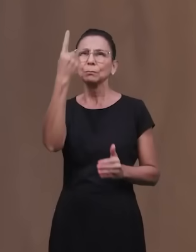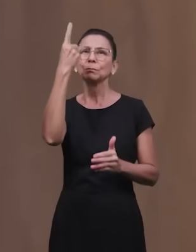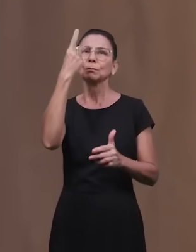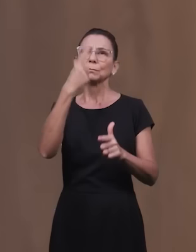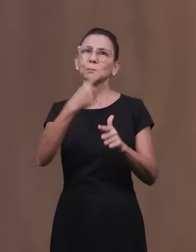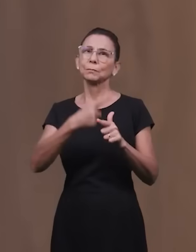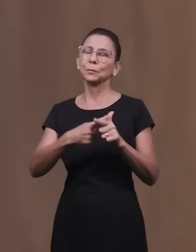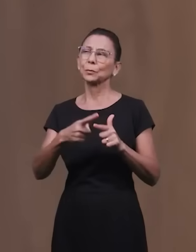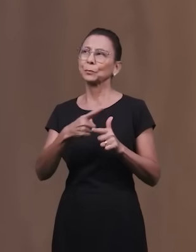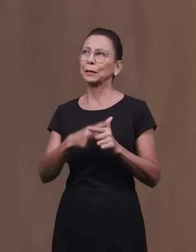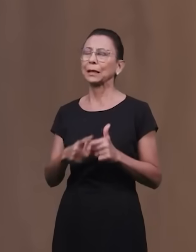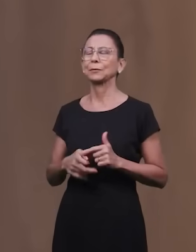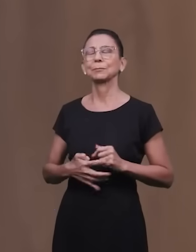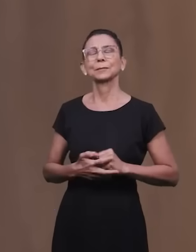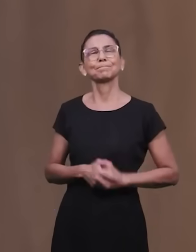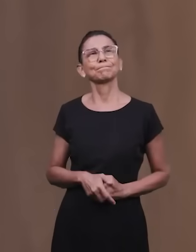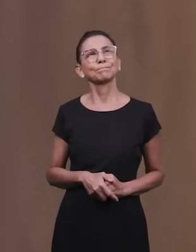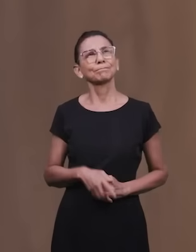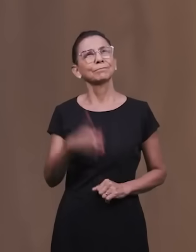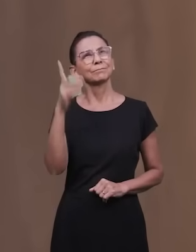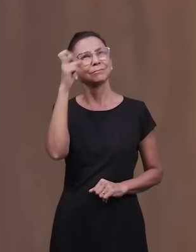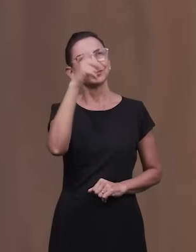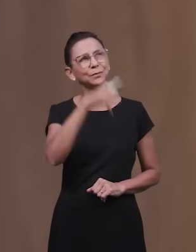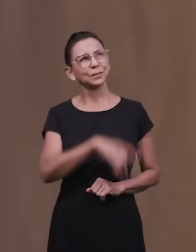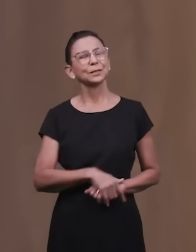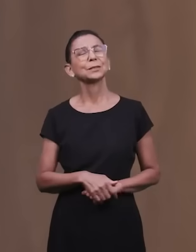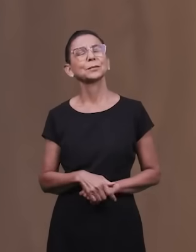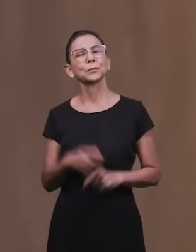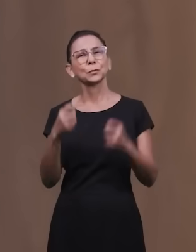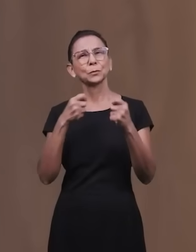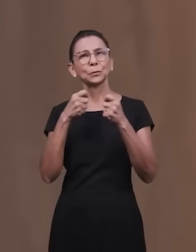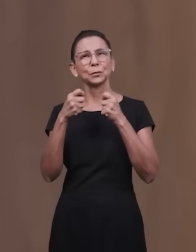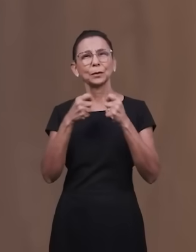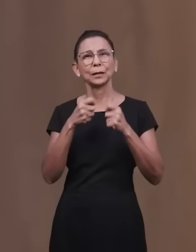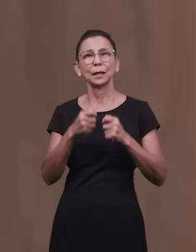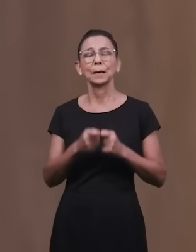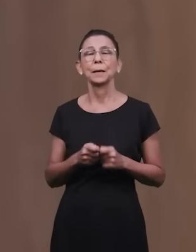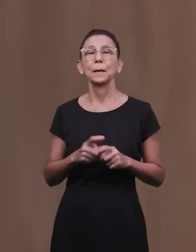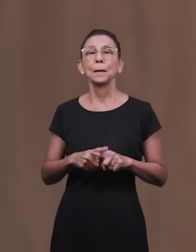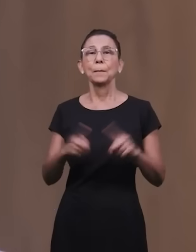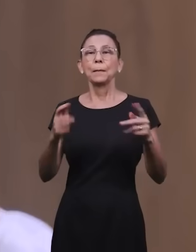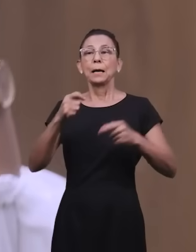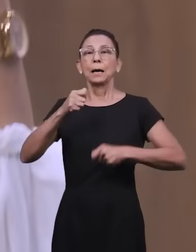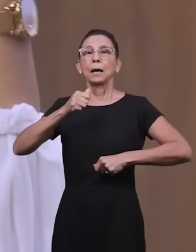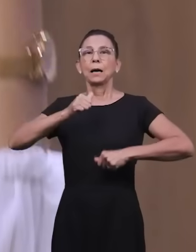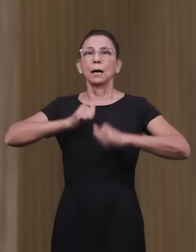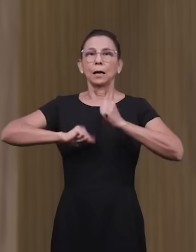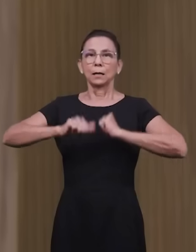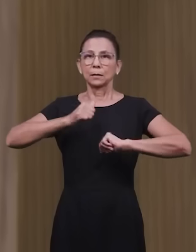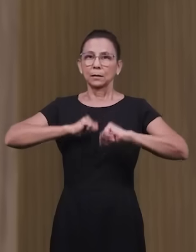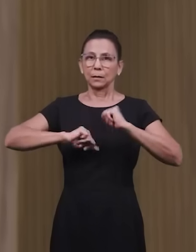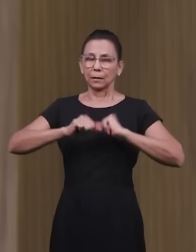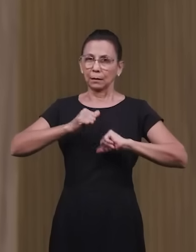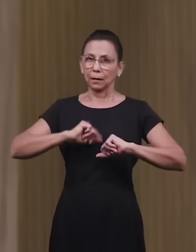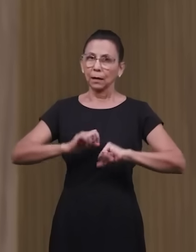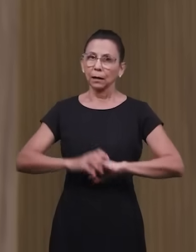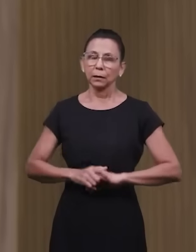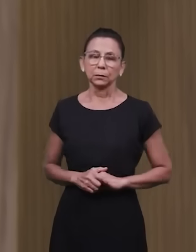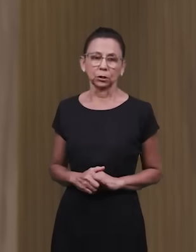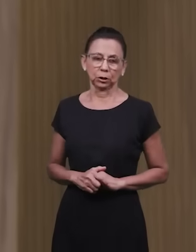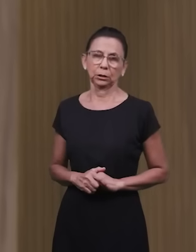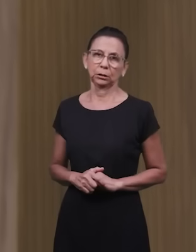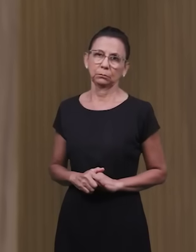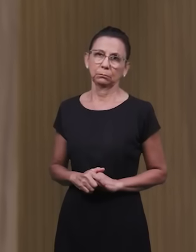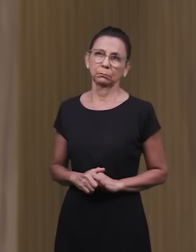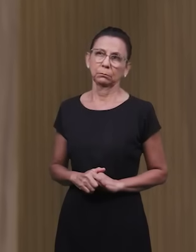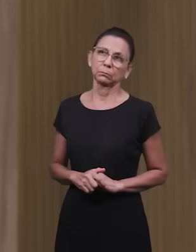situação, procure ajuda para trabalhar os pensamentos. Mas a ansiedade, que passou do ponto